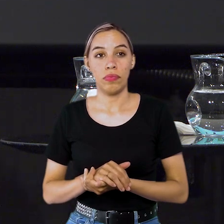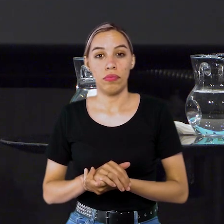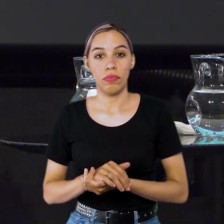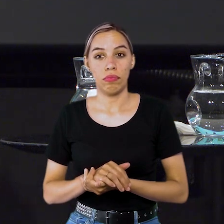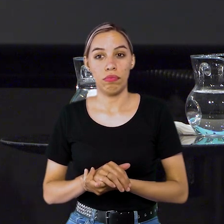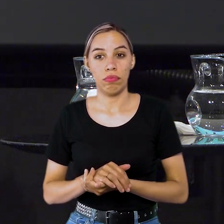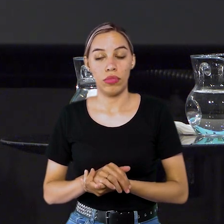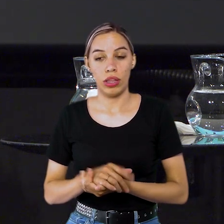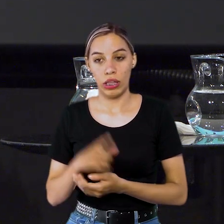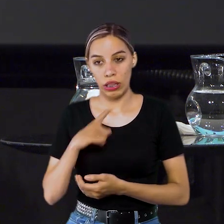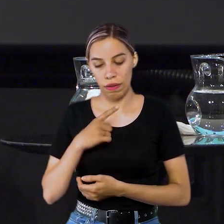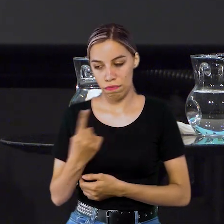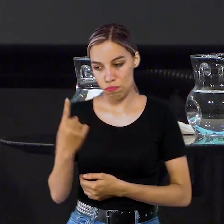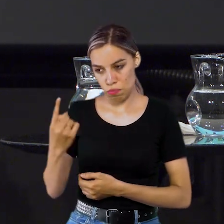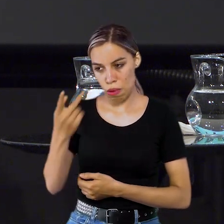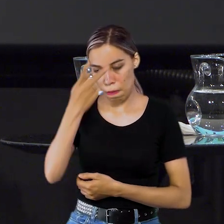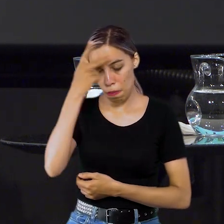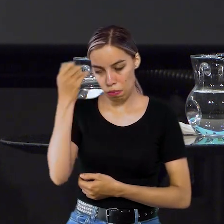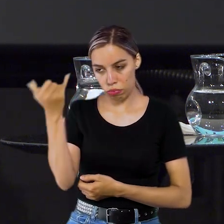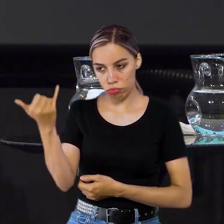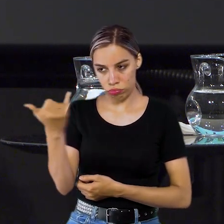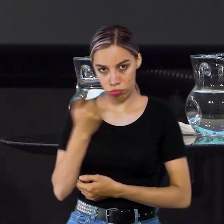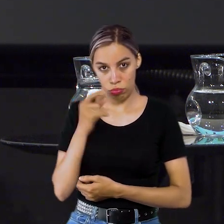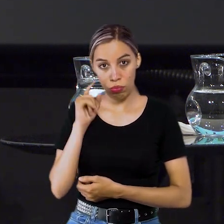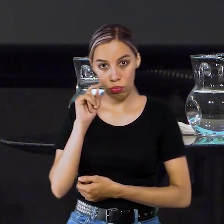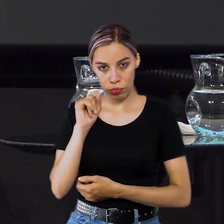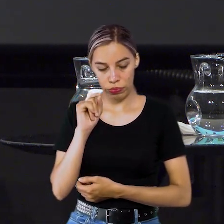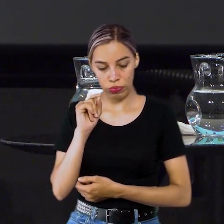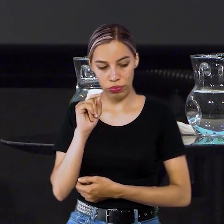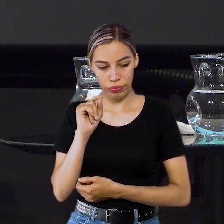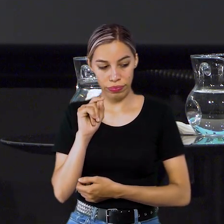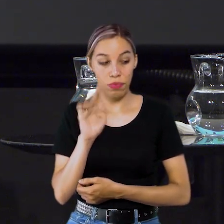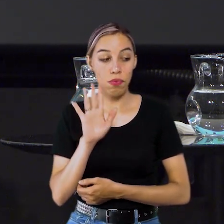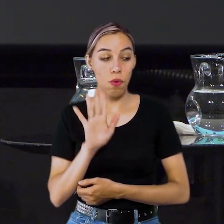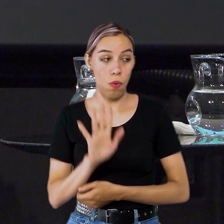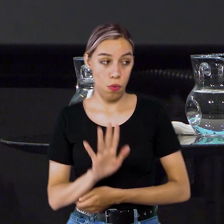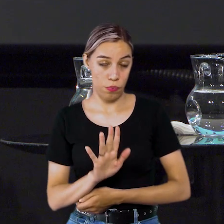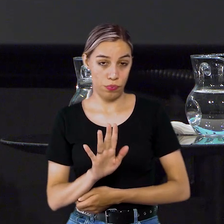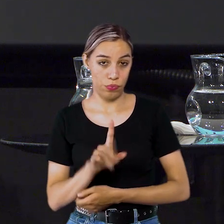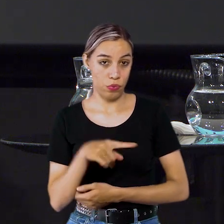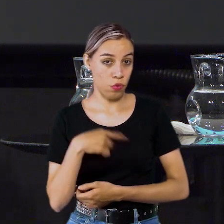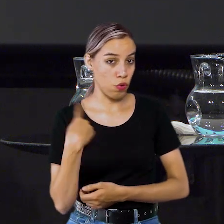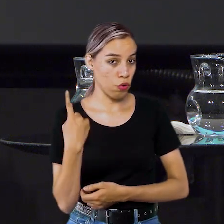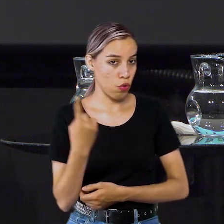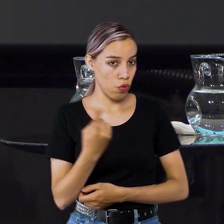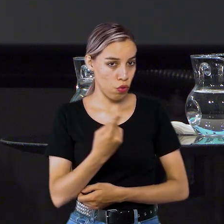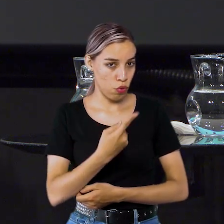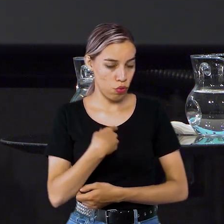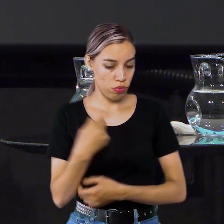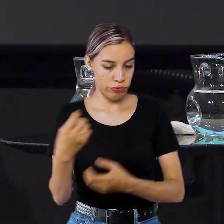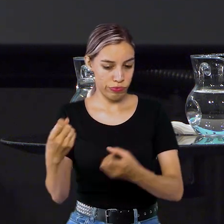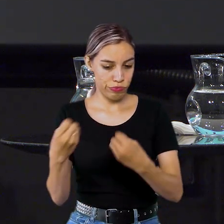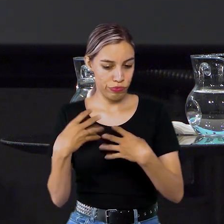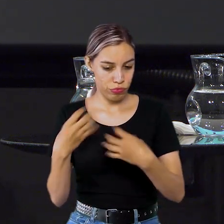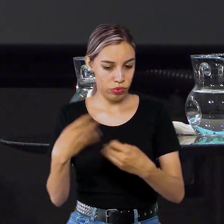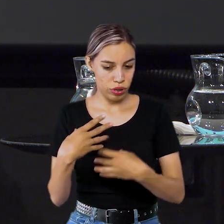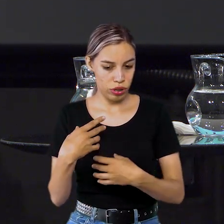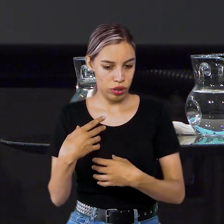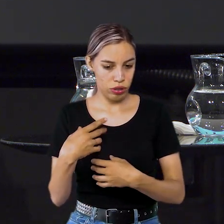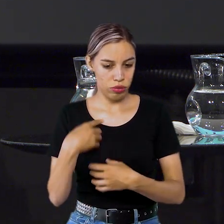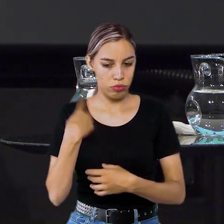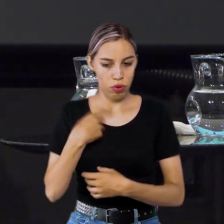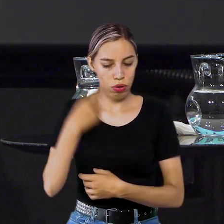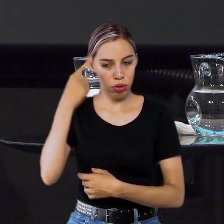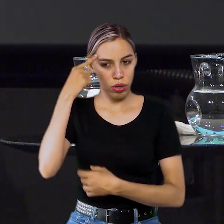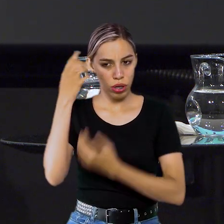um dos tiramões falou para mim, dizendo assim, nossa educação, o nosso cérebro funciona